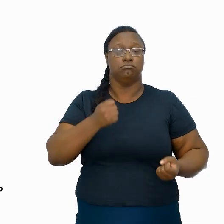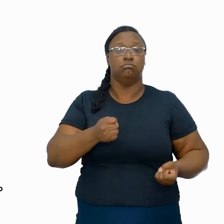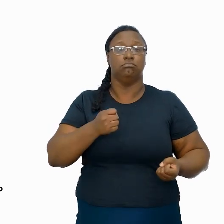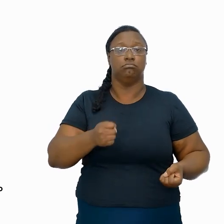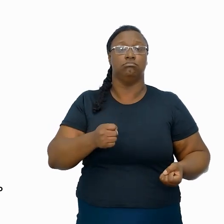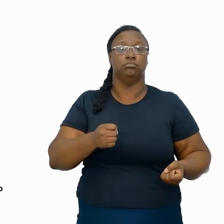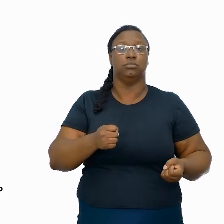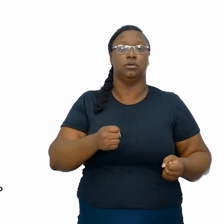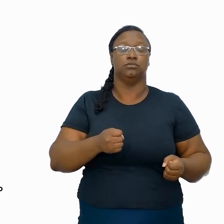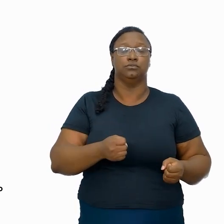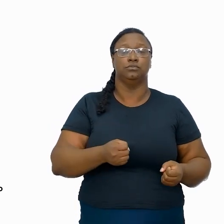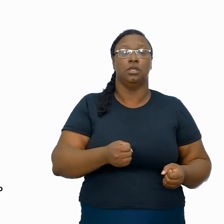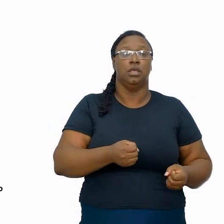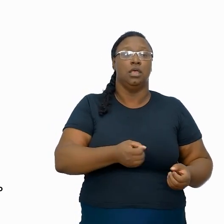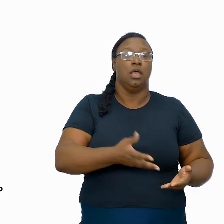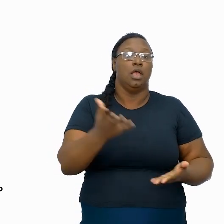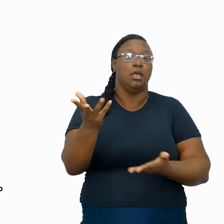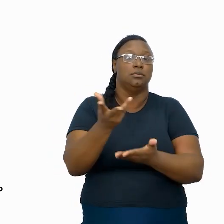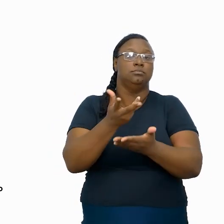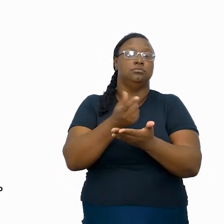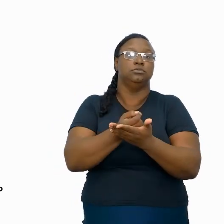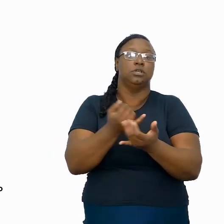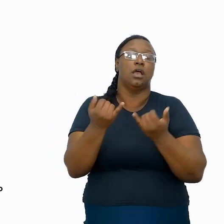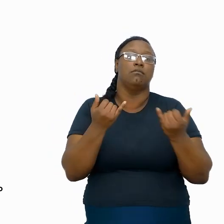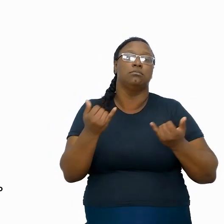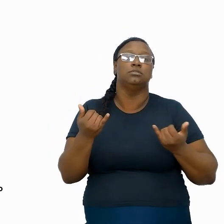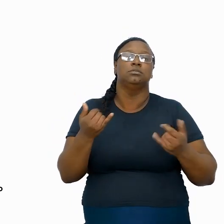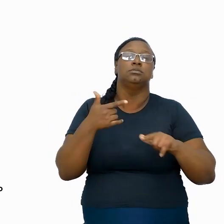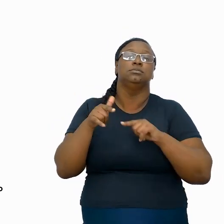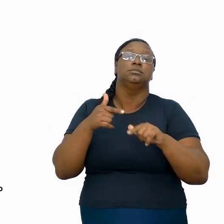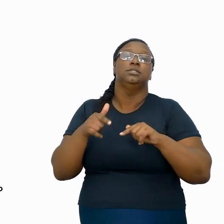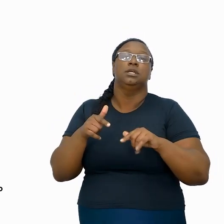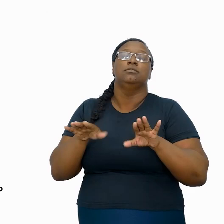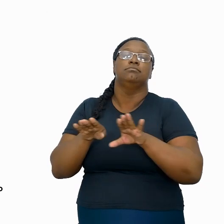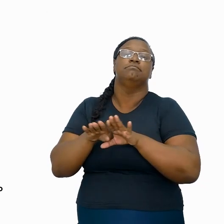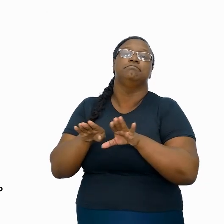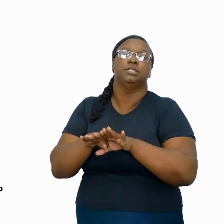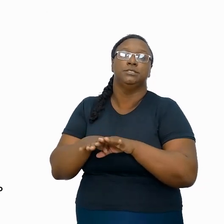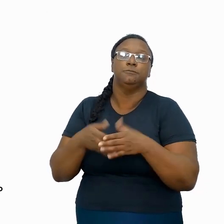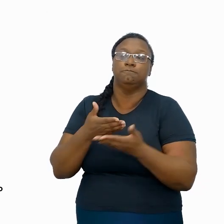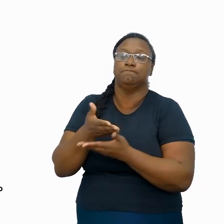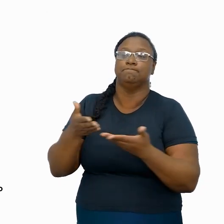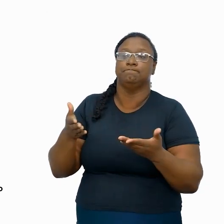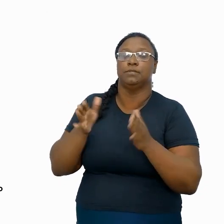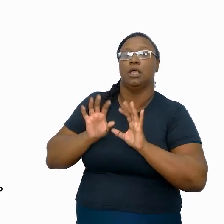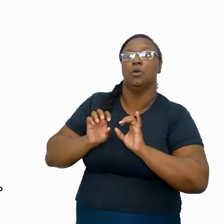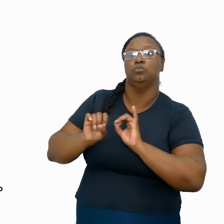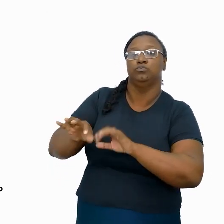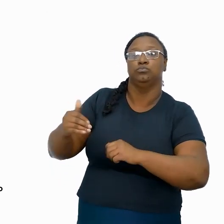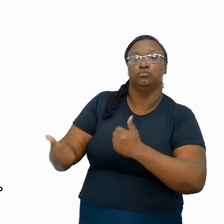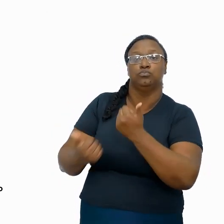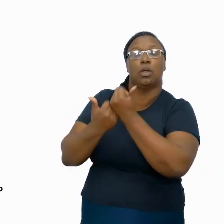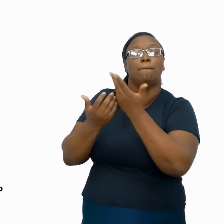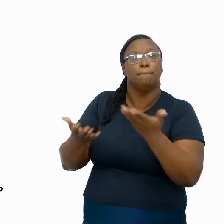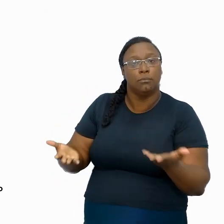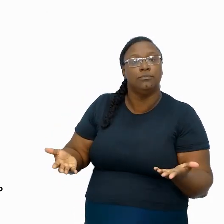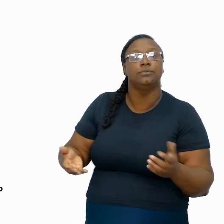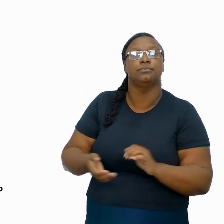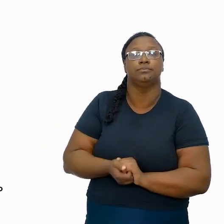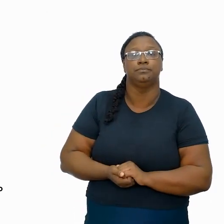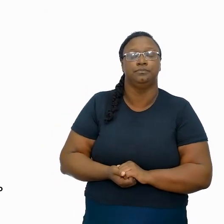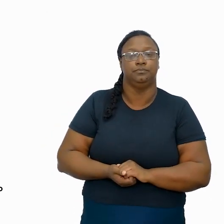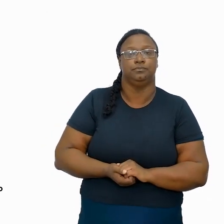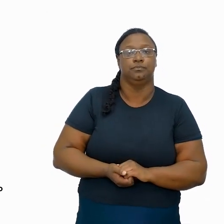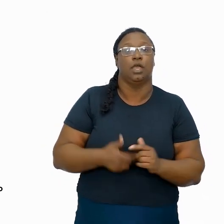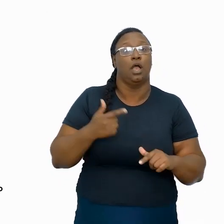buscar as publicações para trabalhar com elas também, apoiar, né, a nossa prática no dia